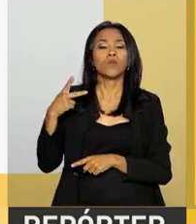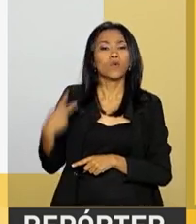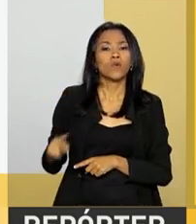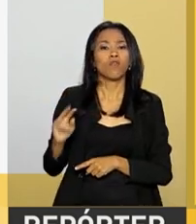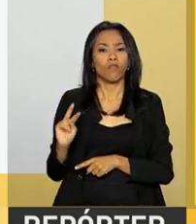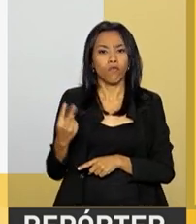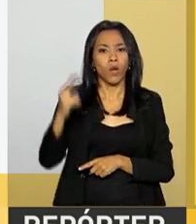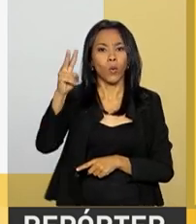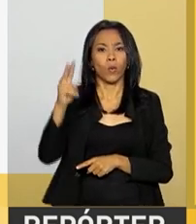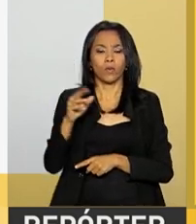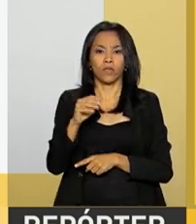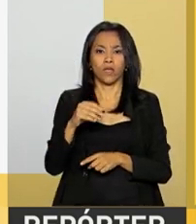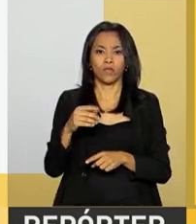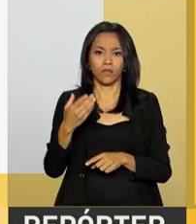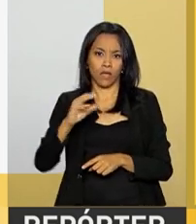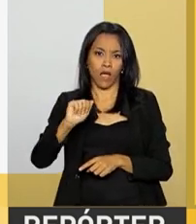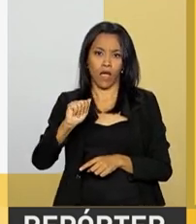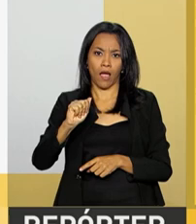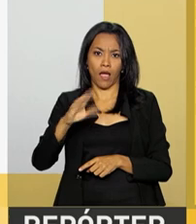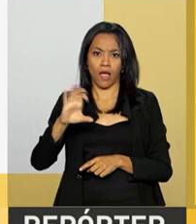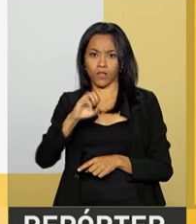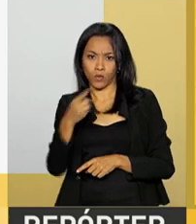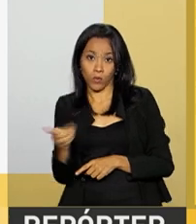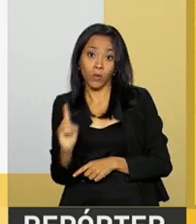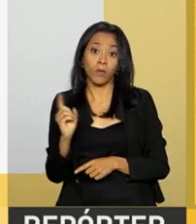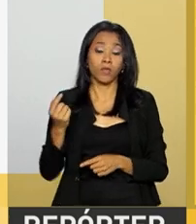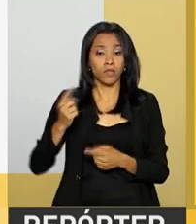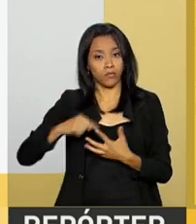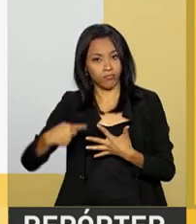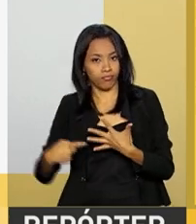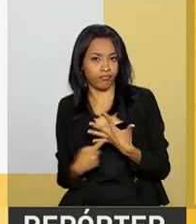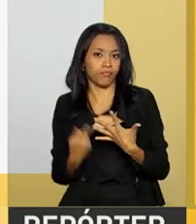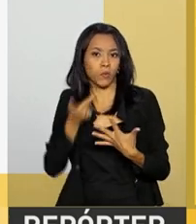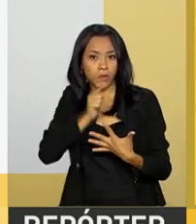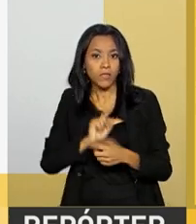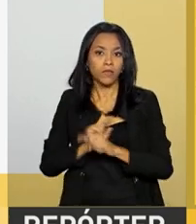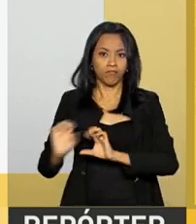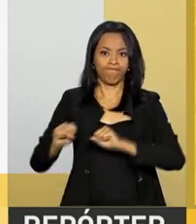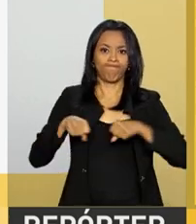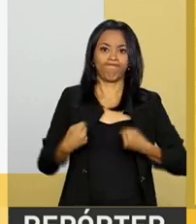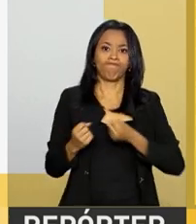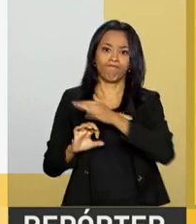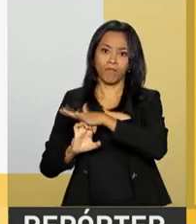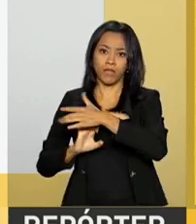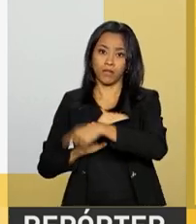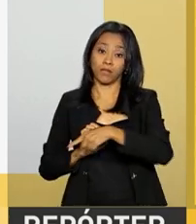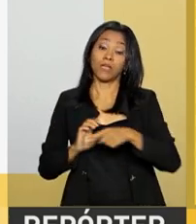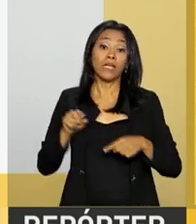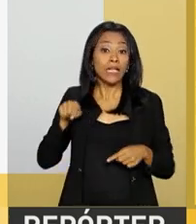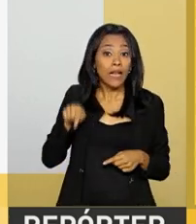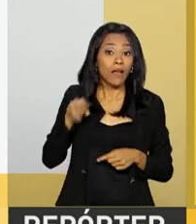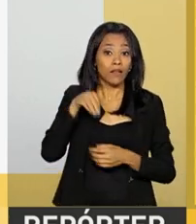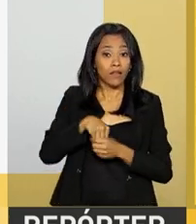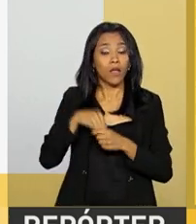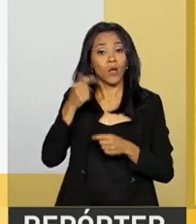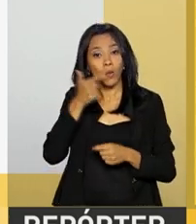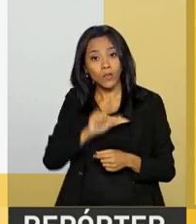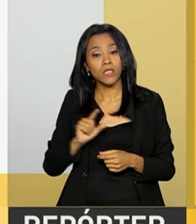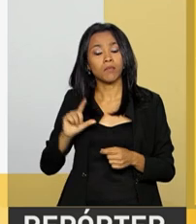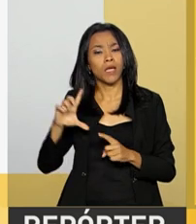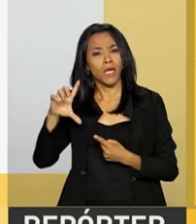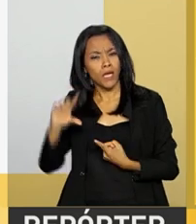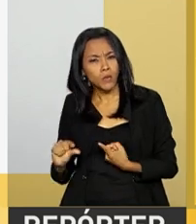atuação muita gente né e lá decidiu se é fazer os aumentos ou as